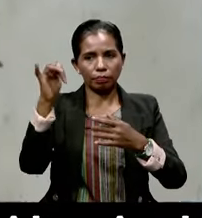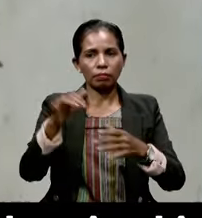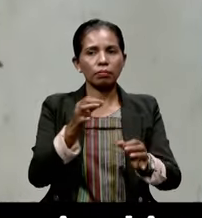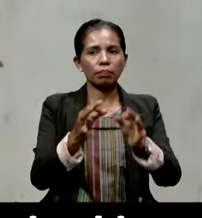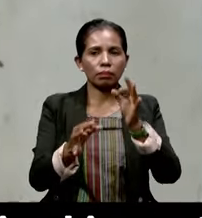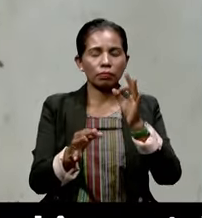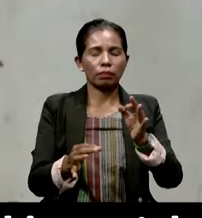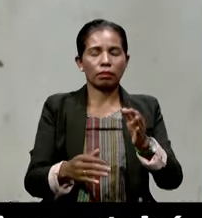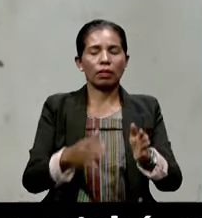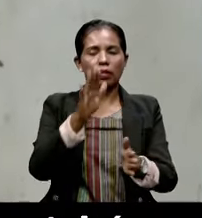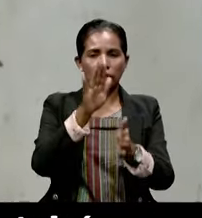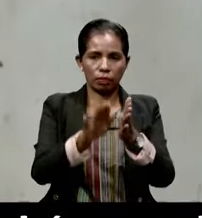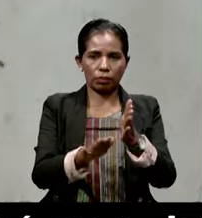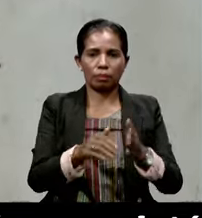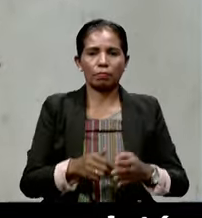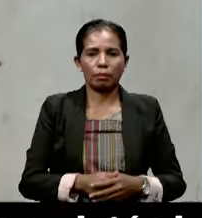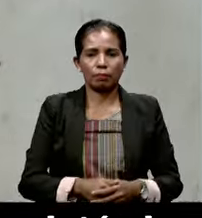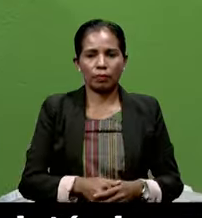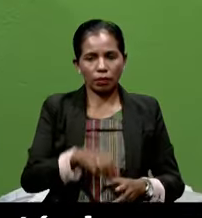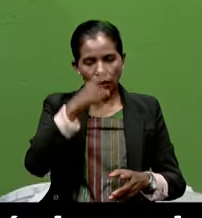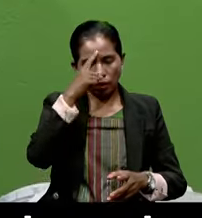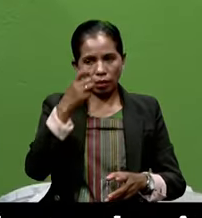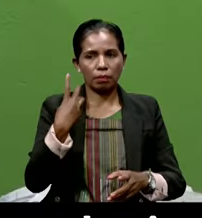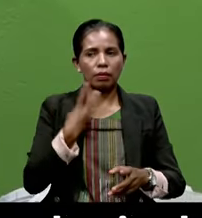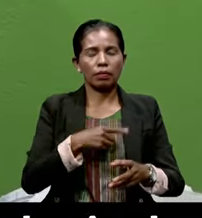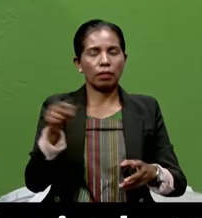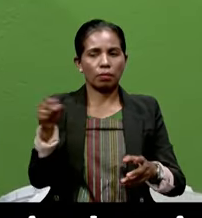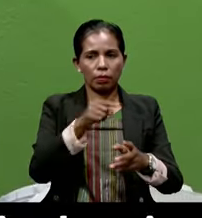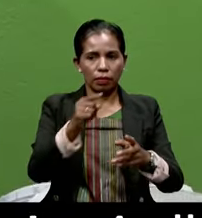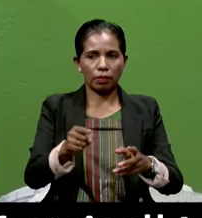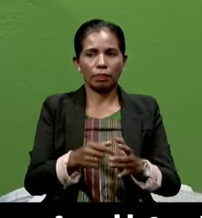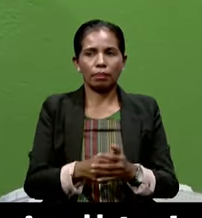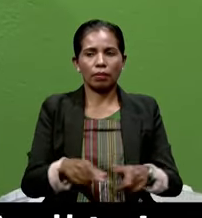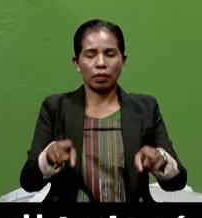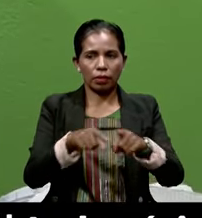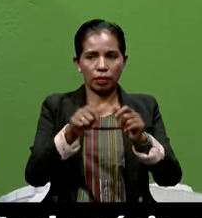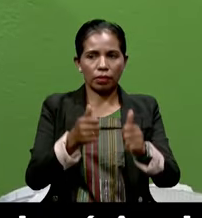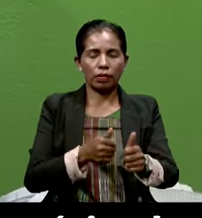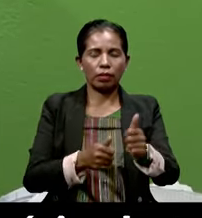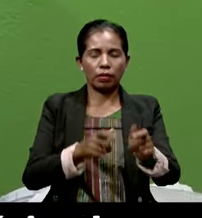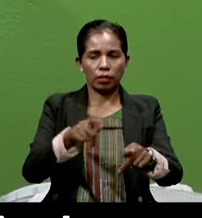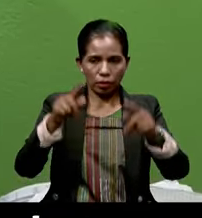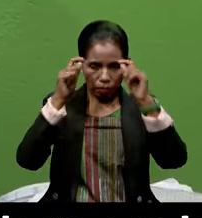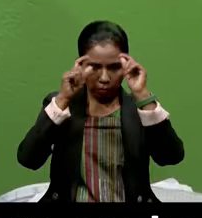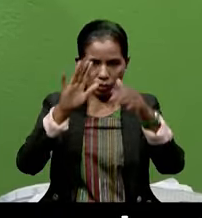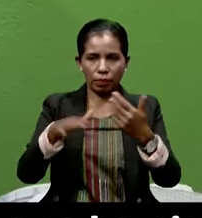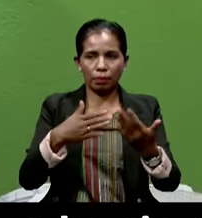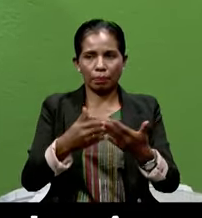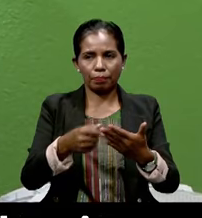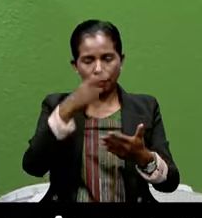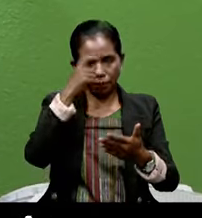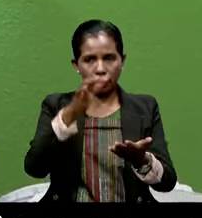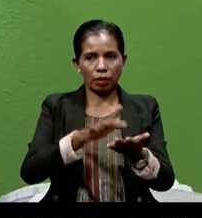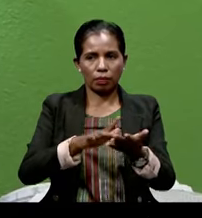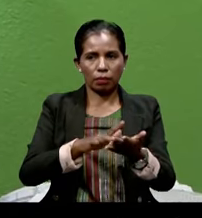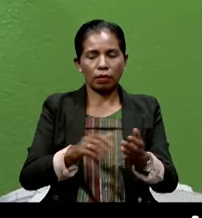ho percentagem nebe ki. Também tem porcentagem nesse modo, seansa ne, Território Nacional, tama aimoruk ne